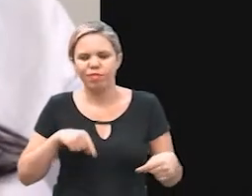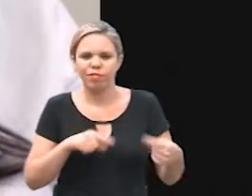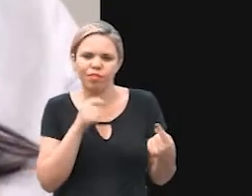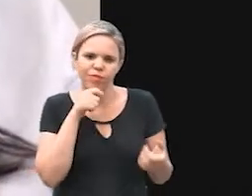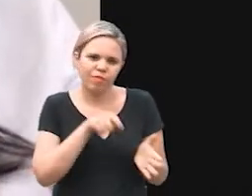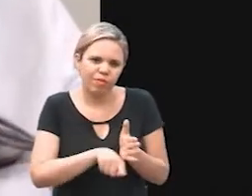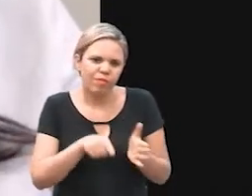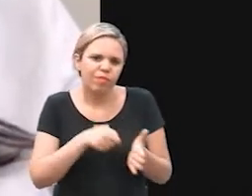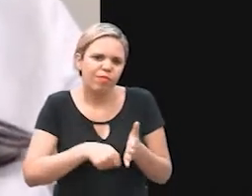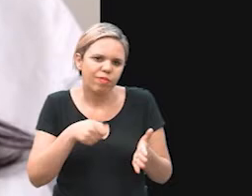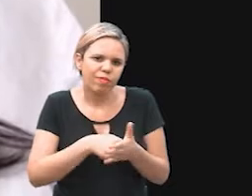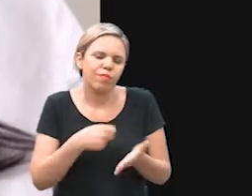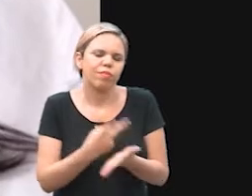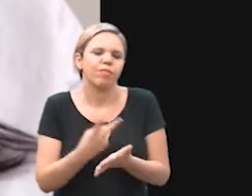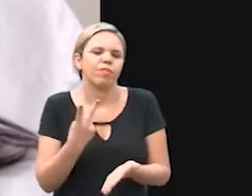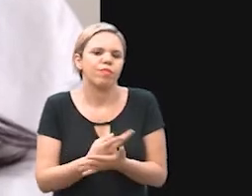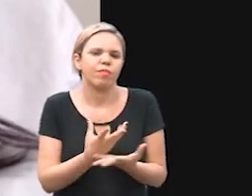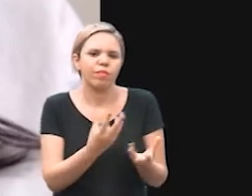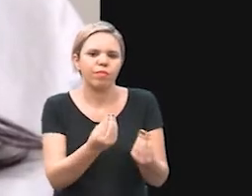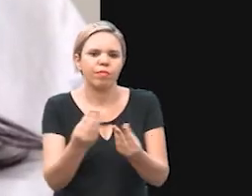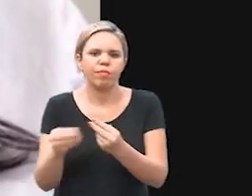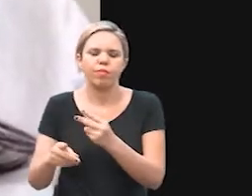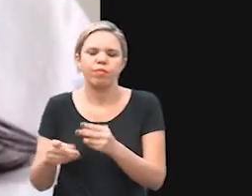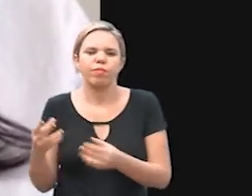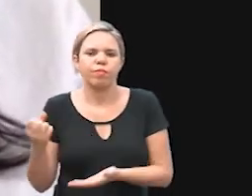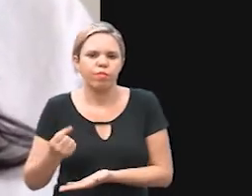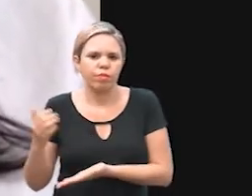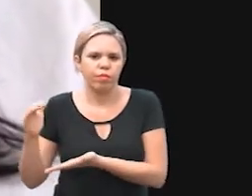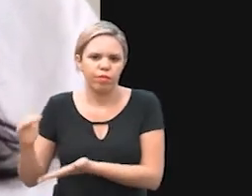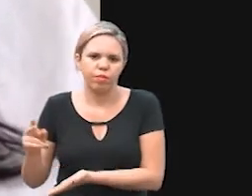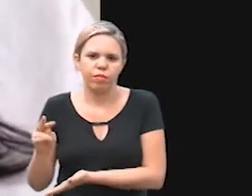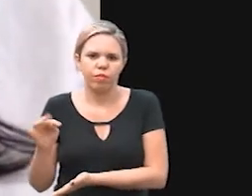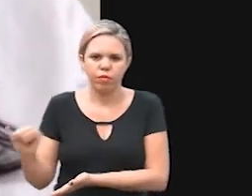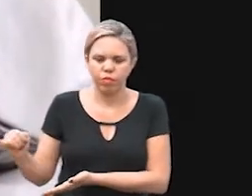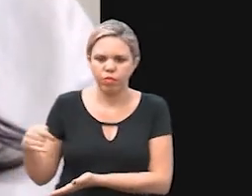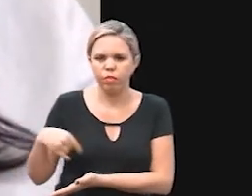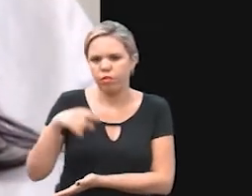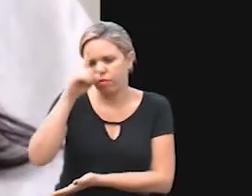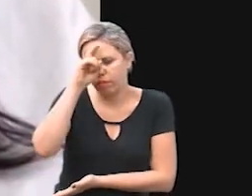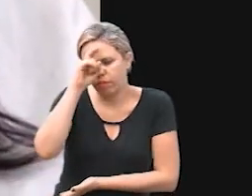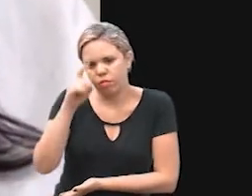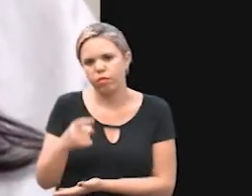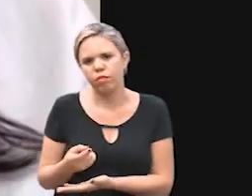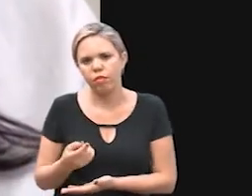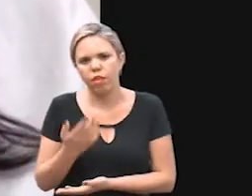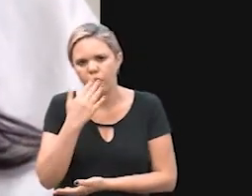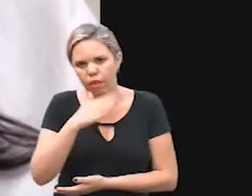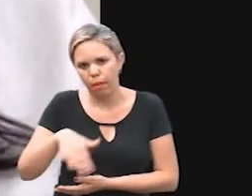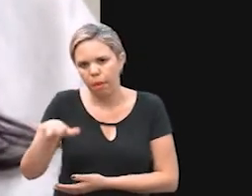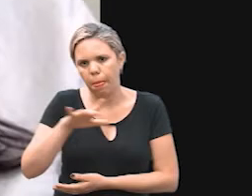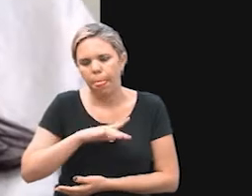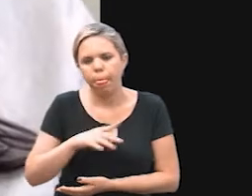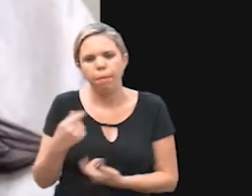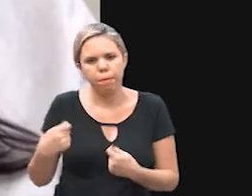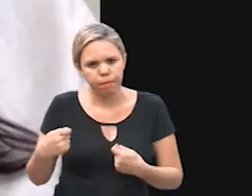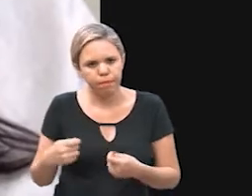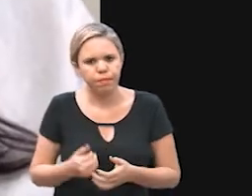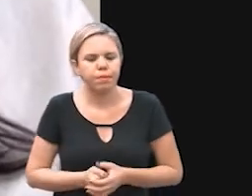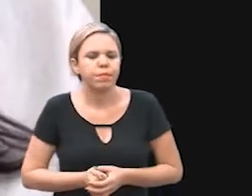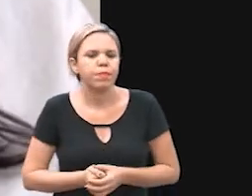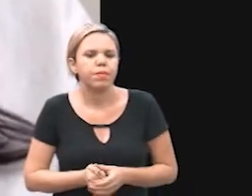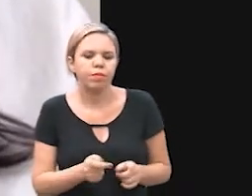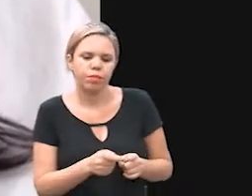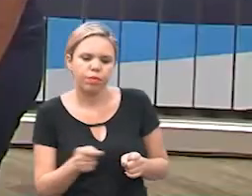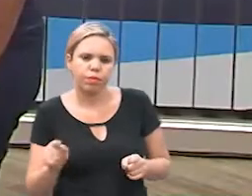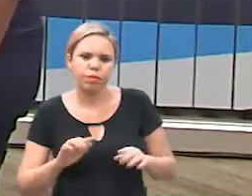desafio de manter, né? Porque são muitos leitos de UTI aqui no hospital. E as crianças que estão, os bebês, precisam.